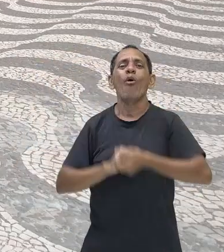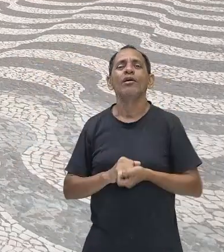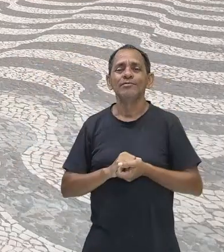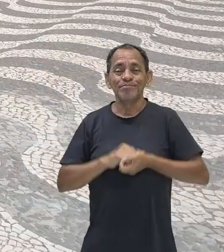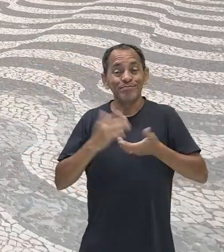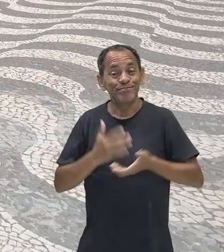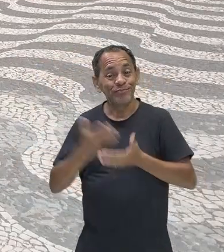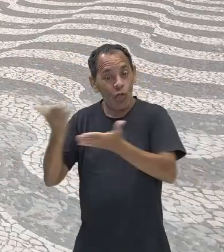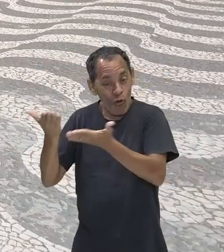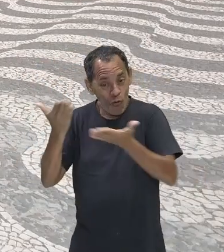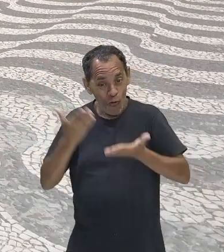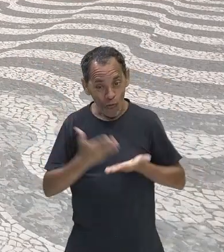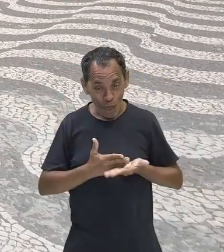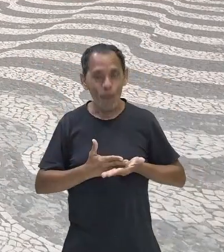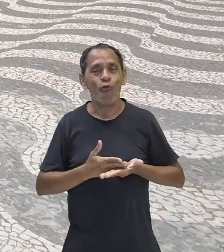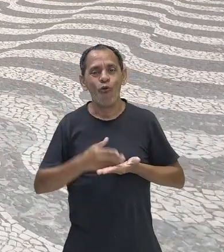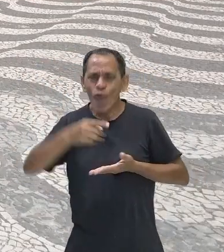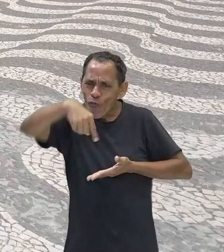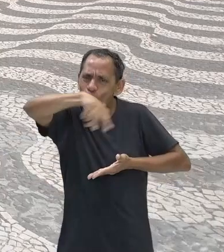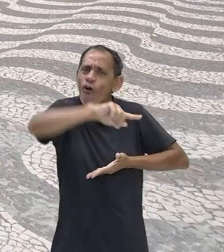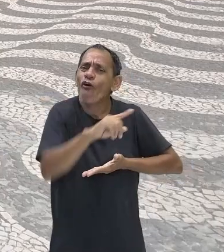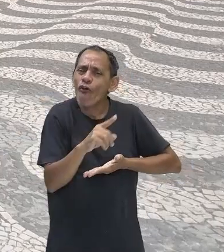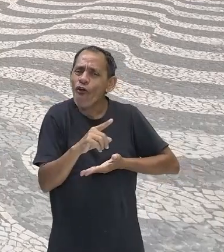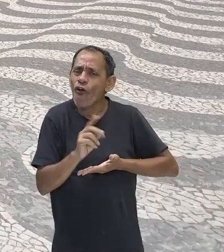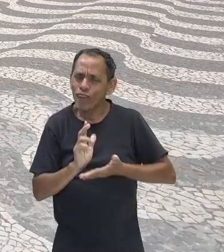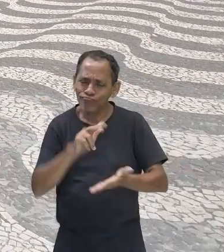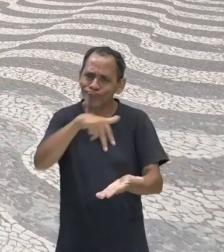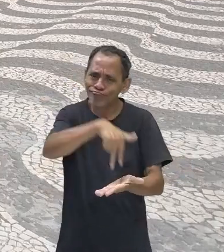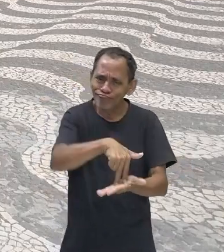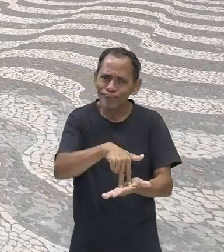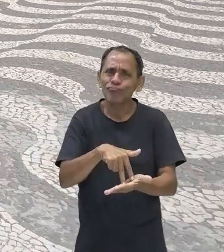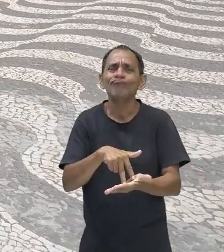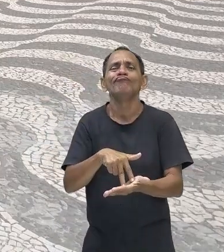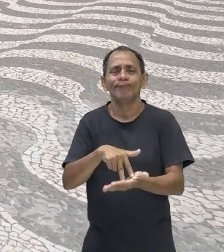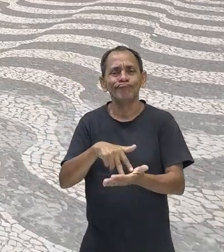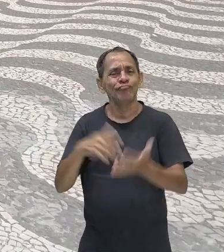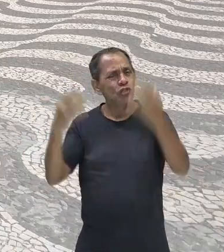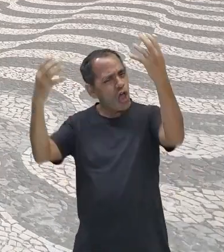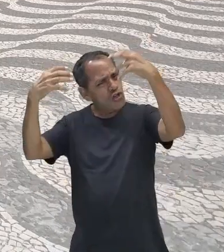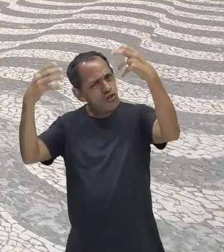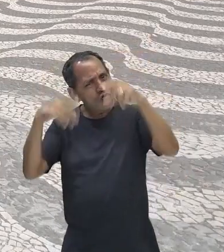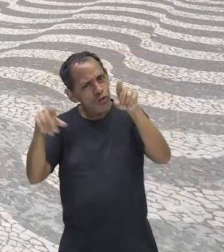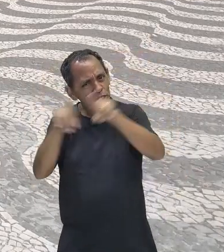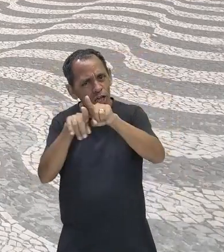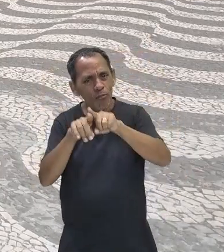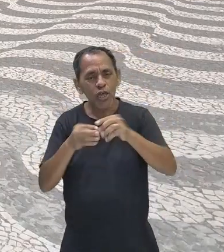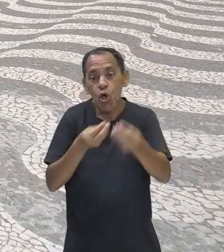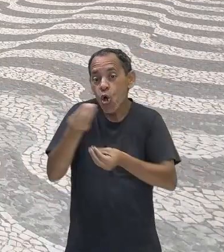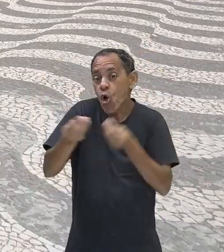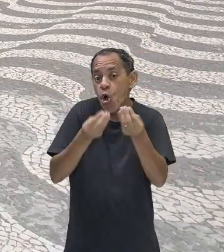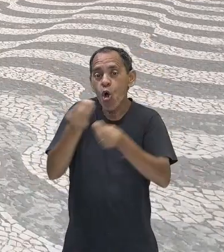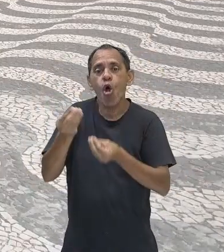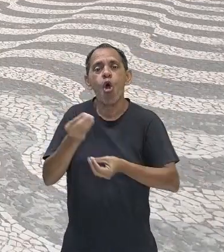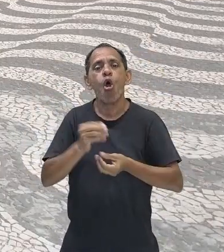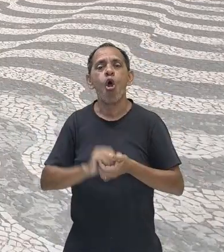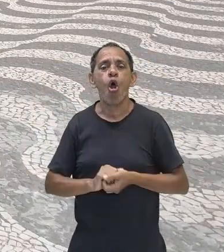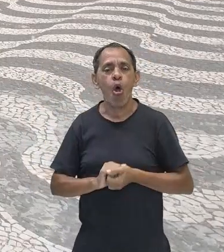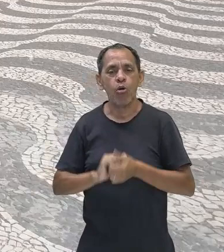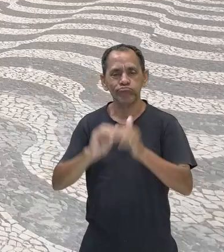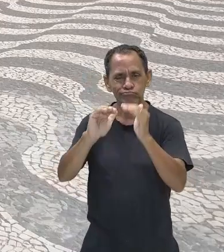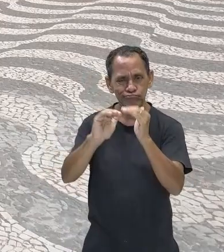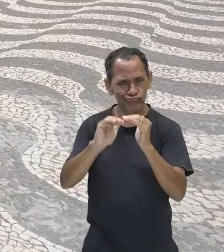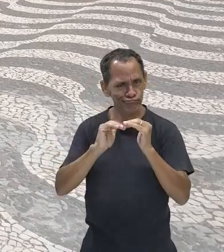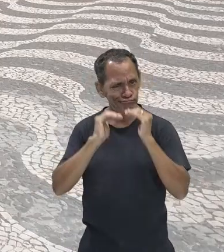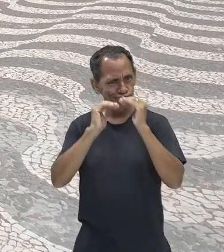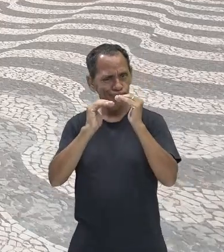vocês, em meio à chuva, saber, né, como que nós podemos elevar a nossa autoestima. Porque quando nós